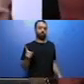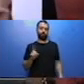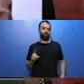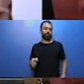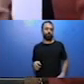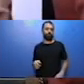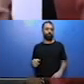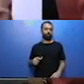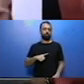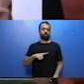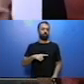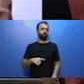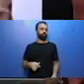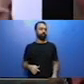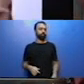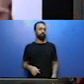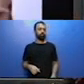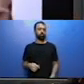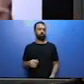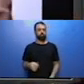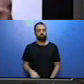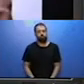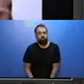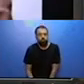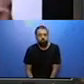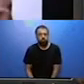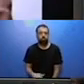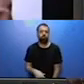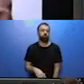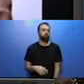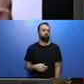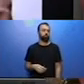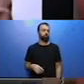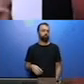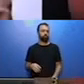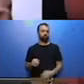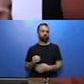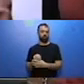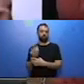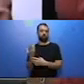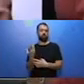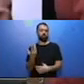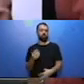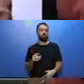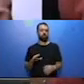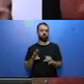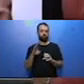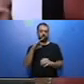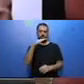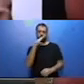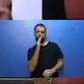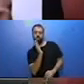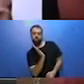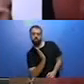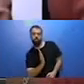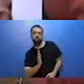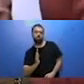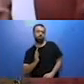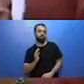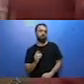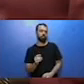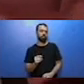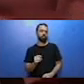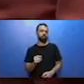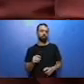A postura inadequada pode levar à curvatura anormal da coluna vertebral,